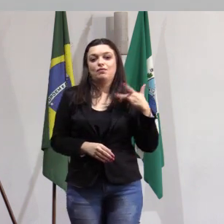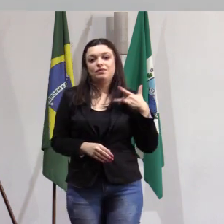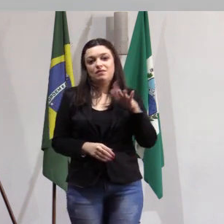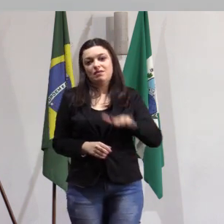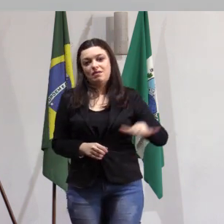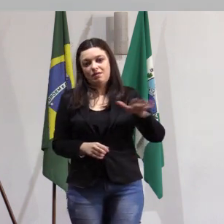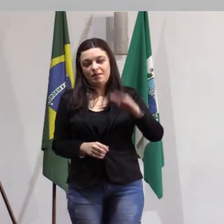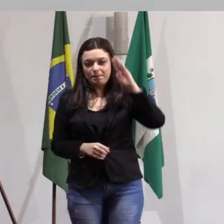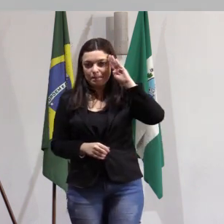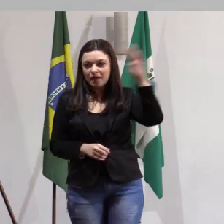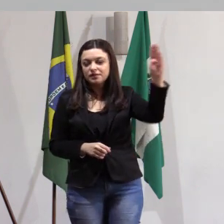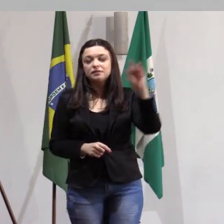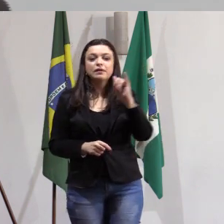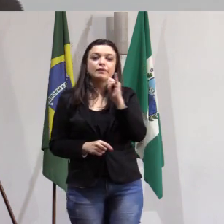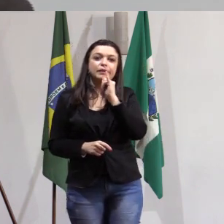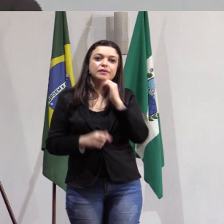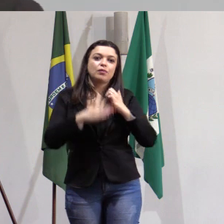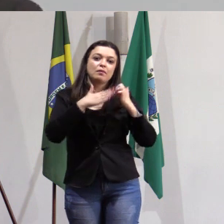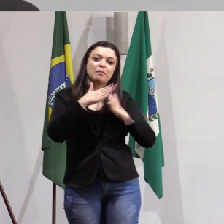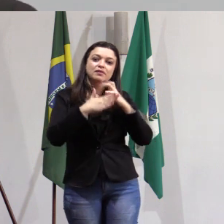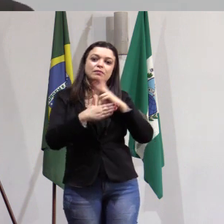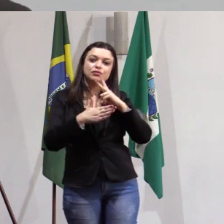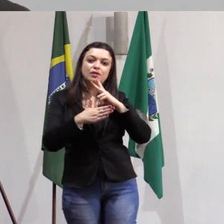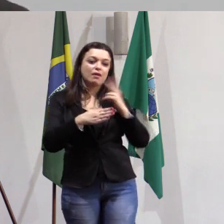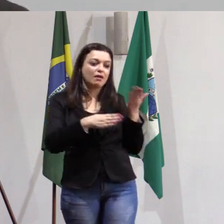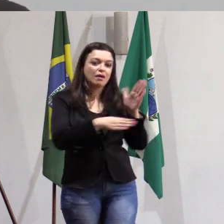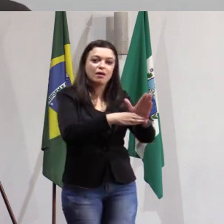sociais para atendimento de saúde, hospitais, etc.